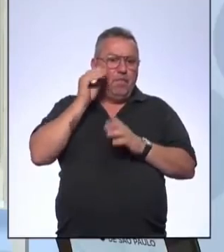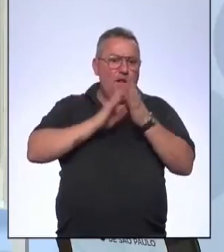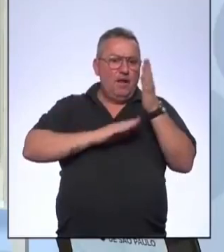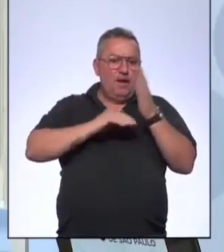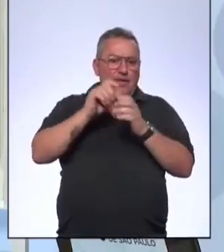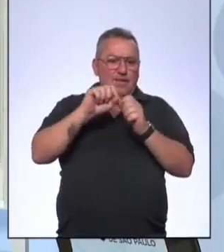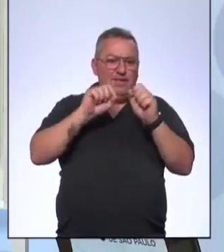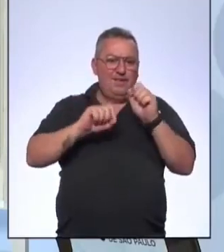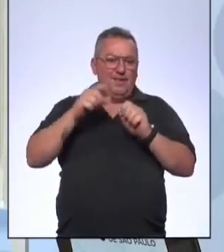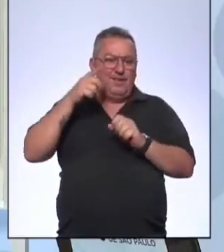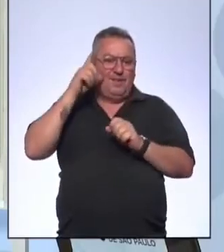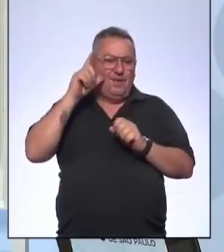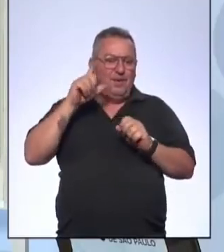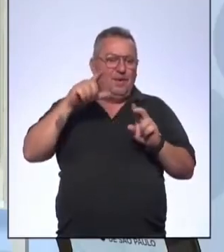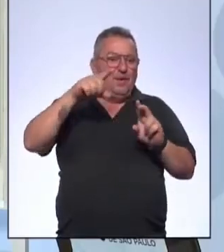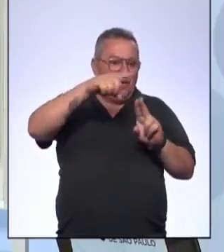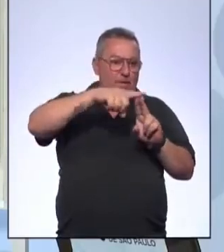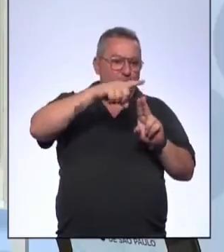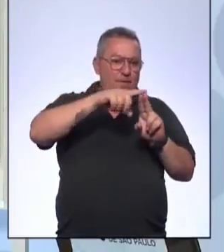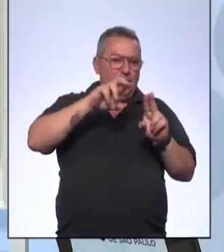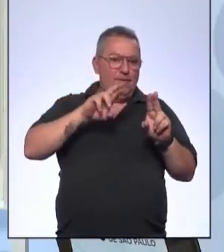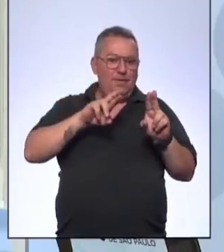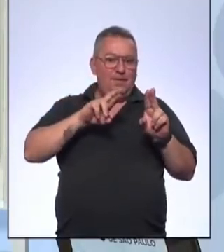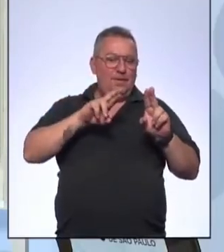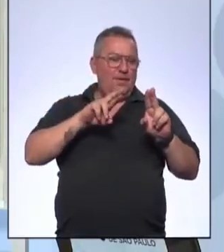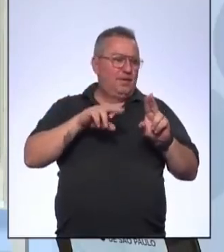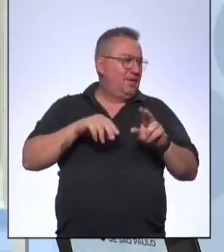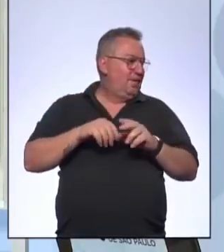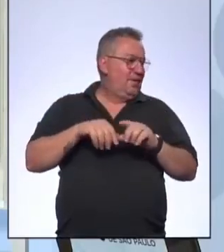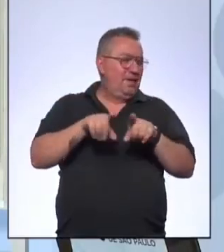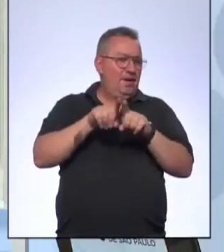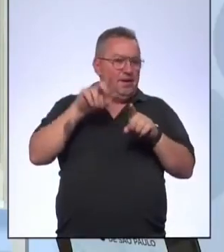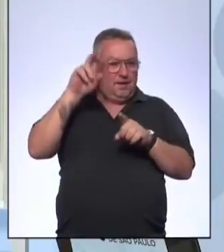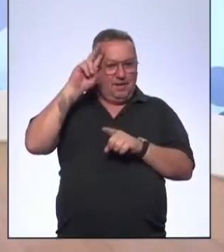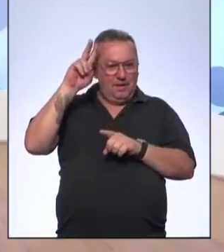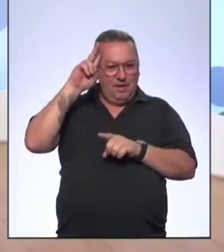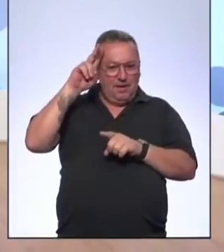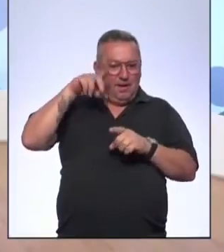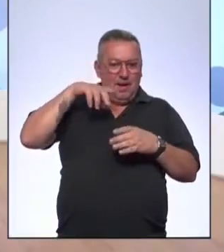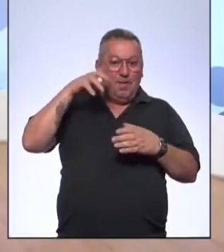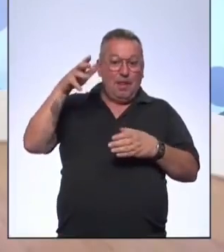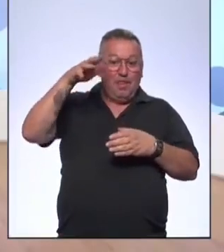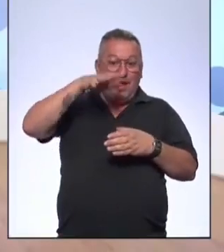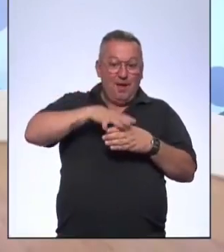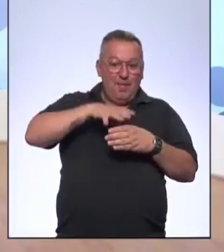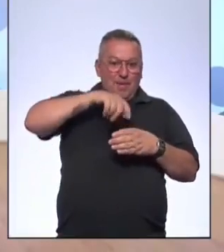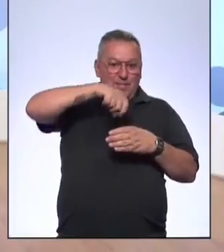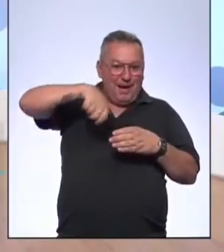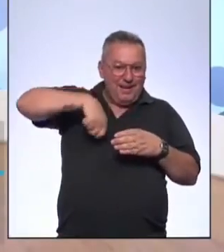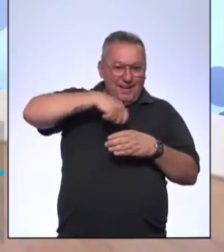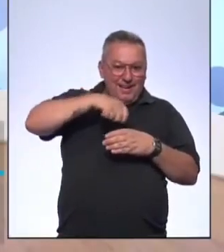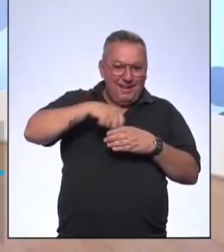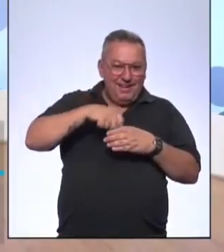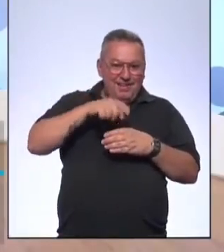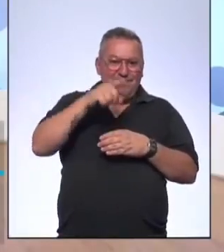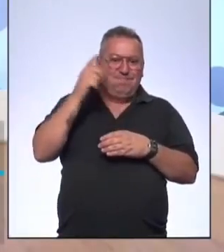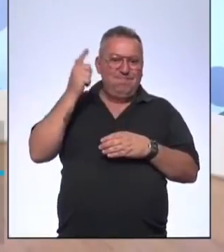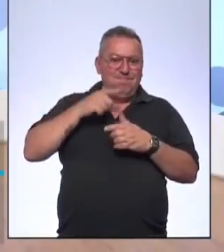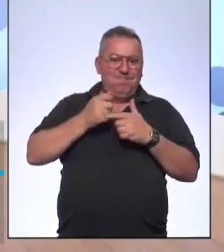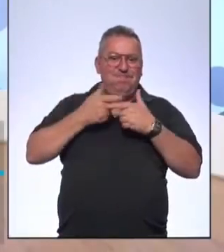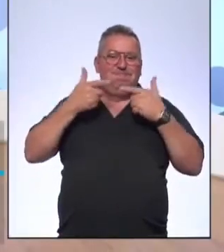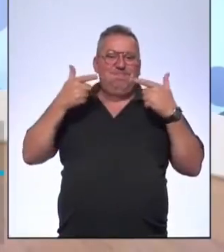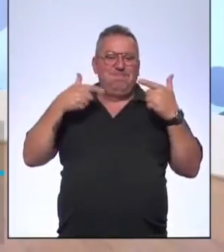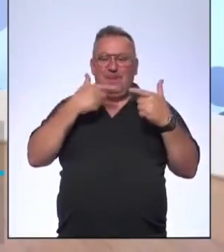tentei fazer ontem, né? De tentar medir, lembra a tampa da panela e tudo, né, Ale? Eu já falei para o Jonas que ele deu sorte que eu não